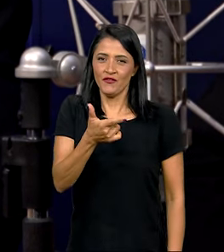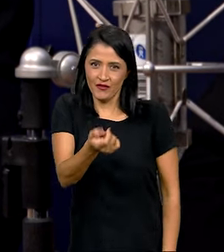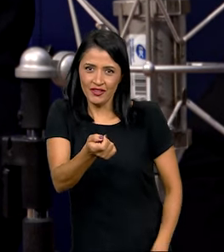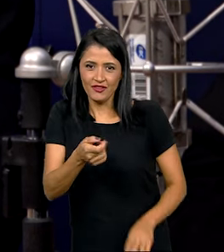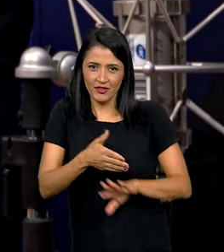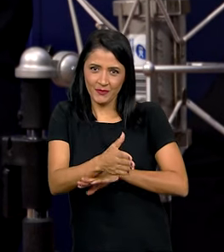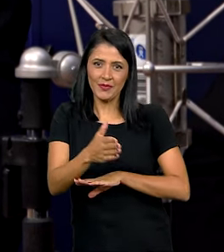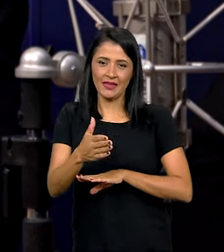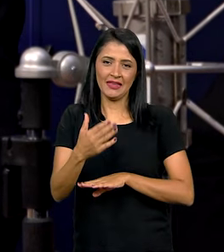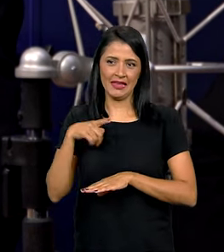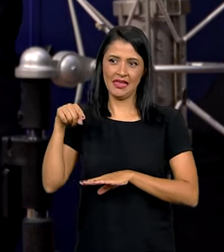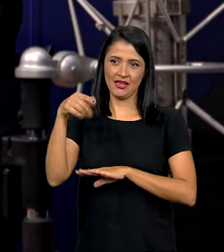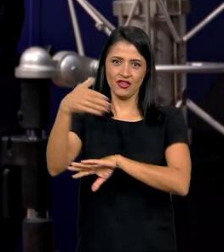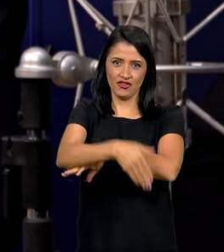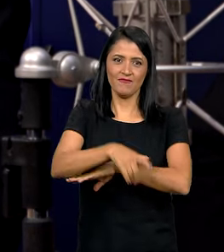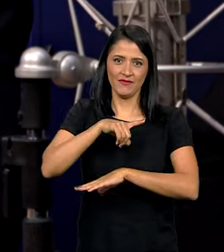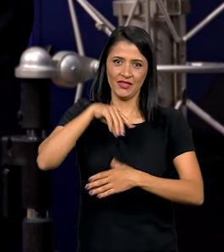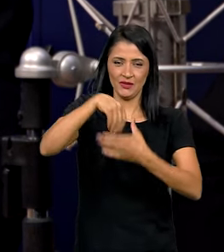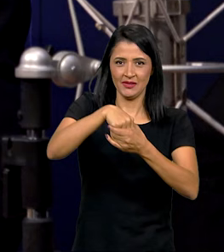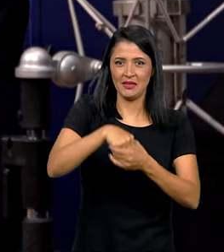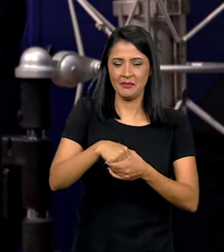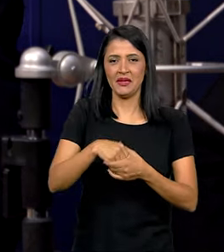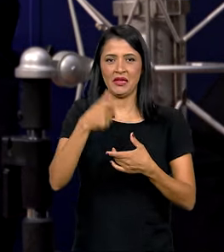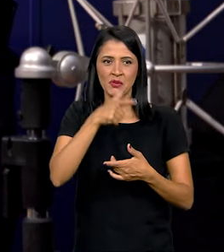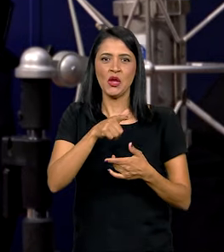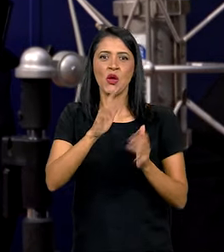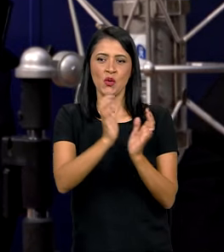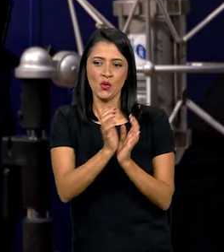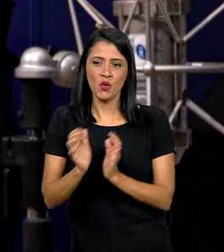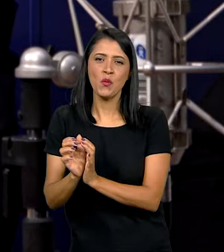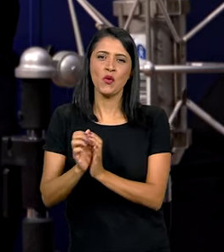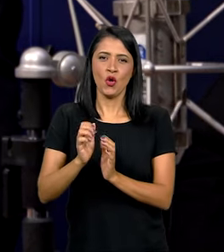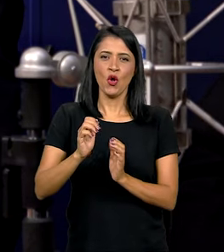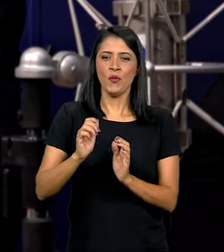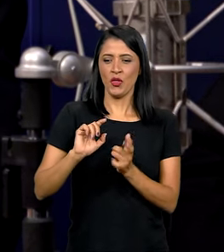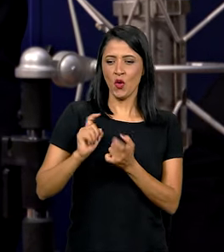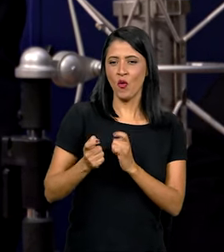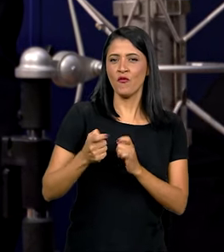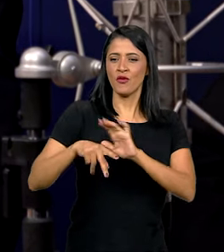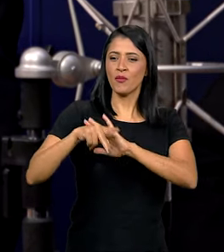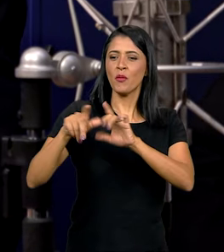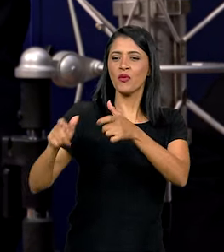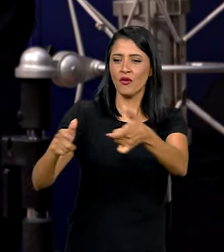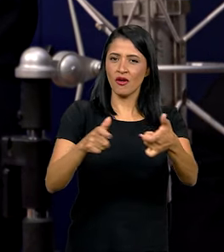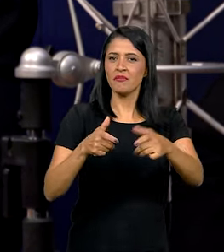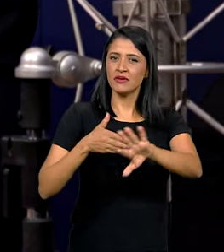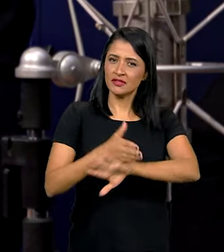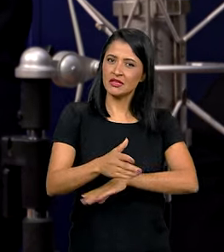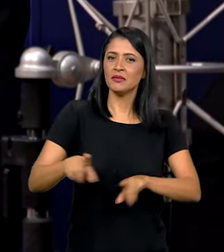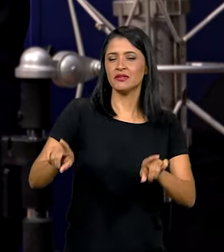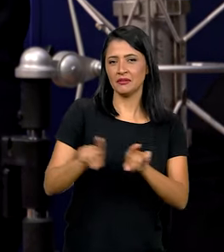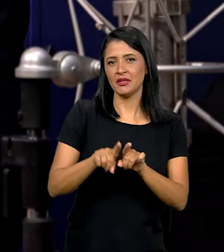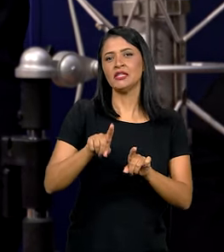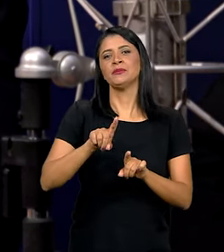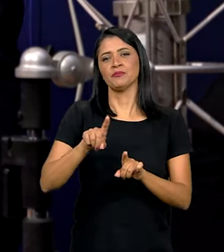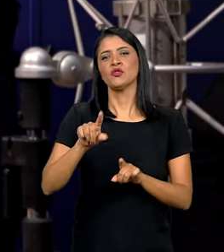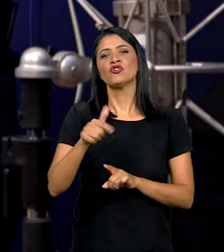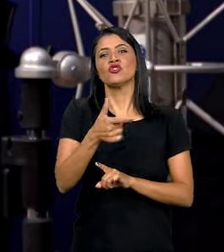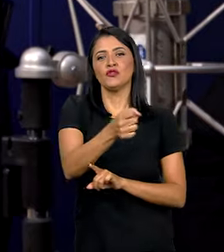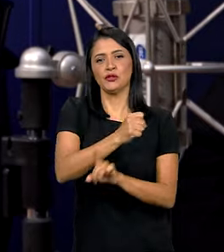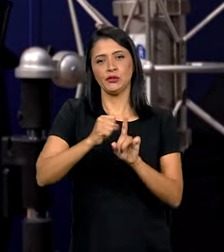inserido né dentro dessa esfera também como um grupo de governos locais mas que participa e do G20 social